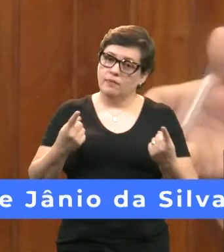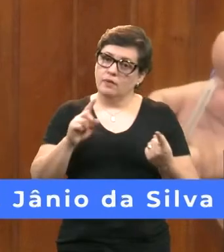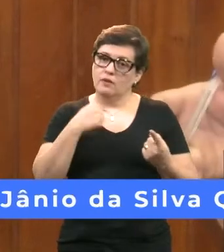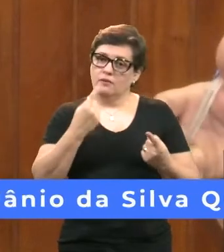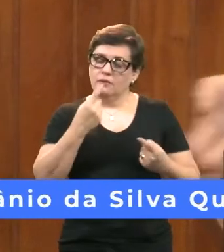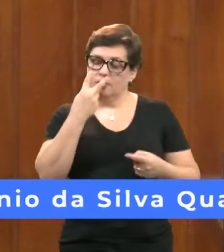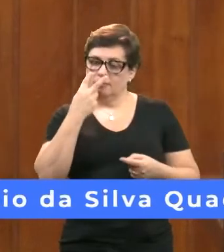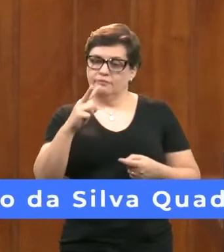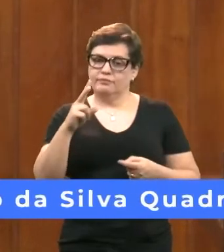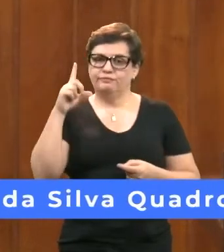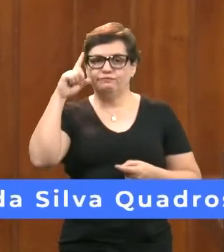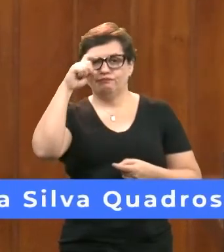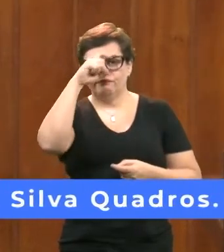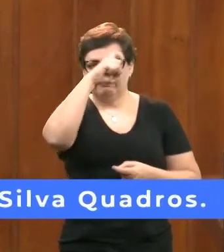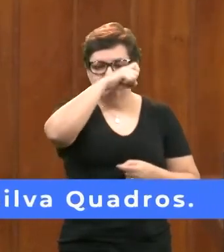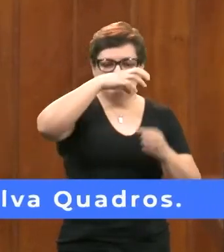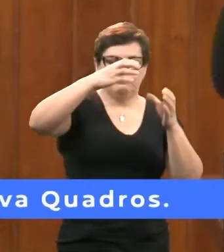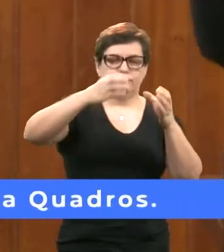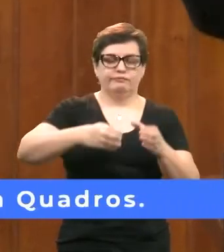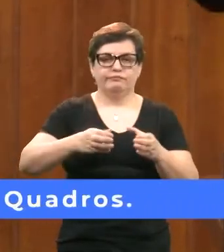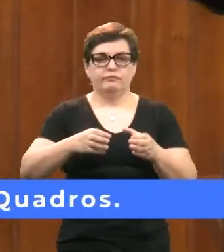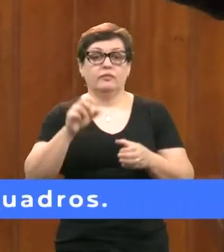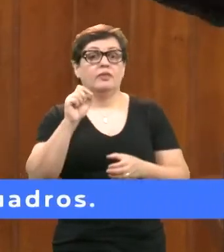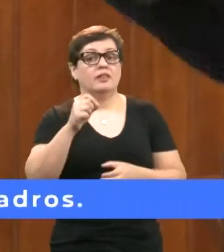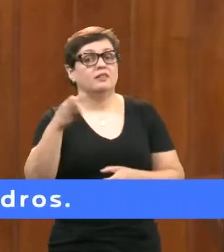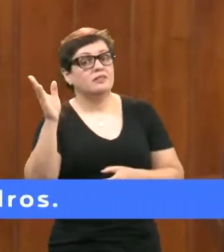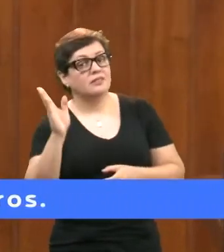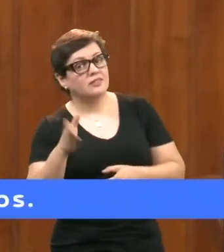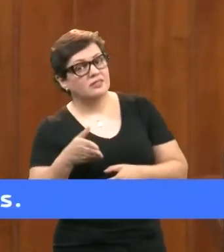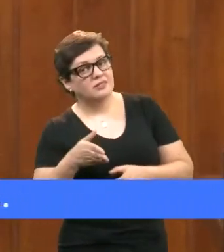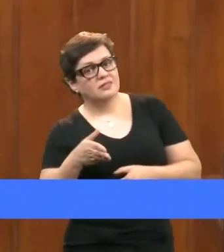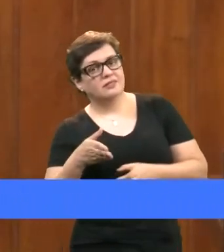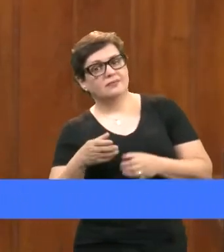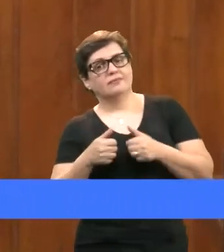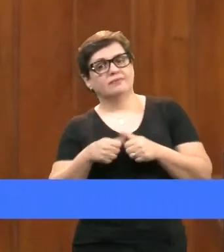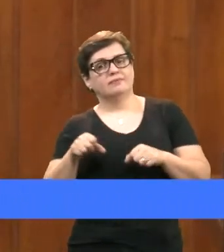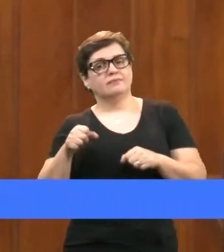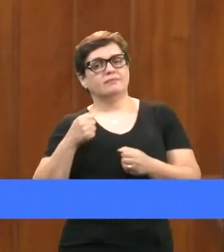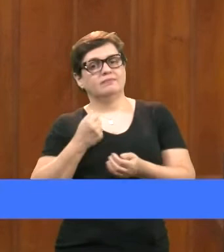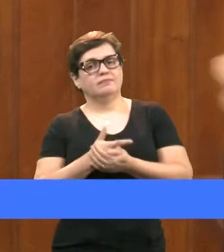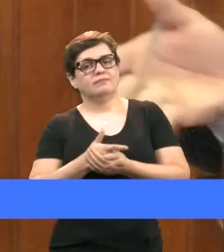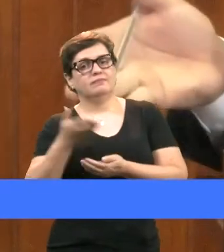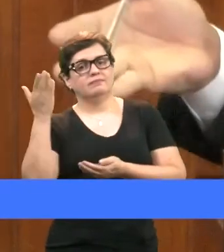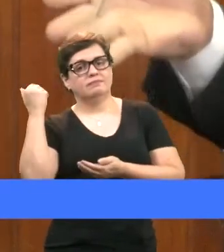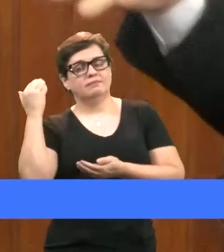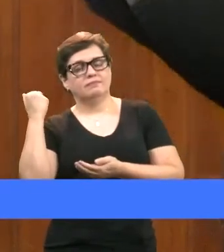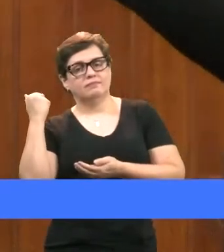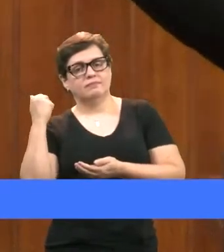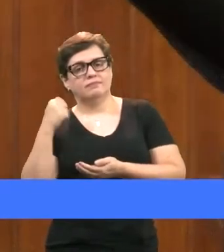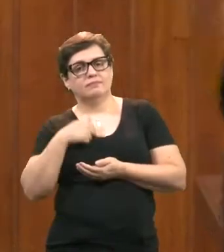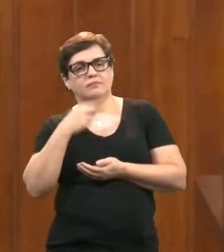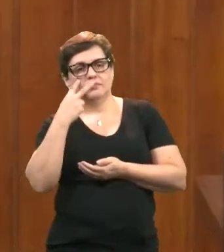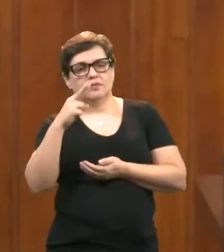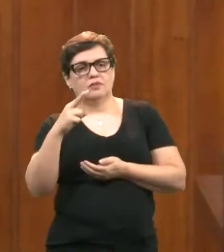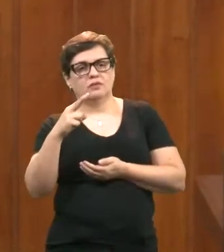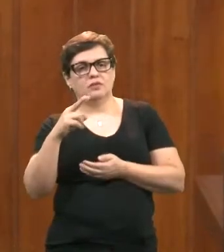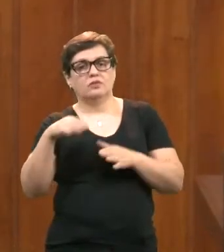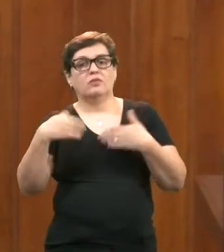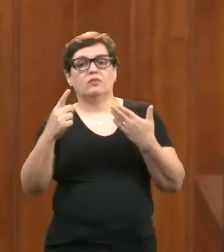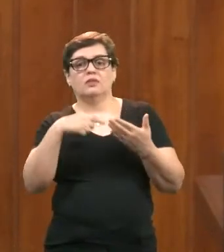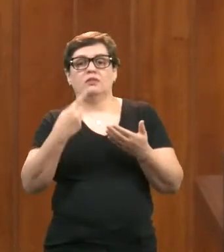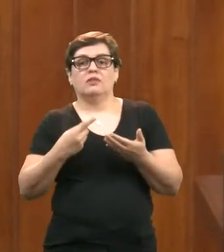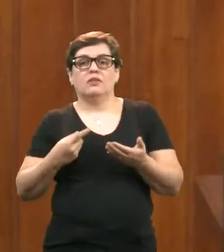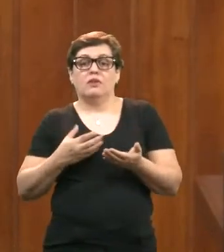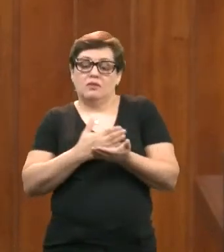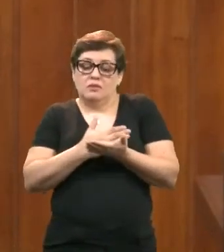vê a dificuldade de instalar as que já estão lá compradas. A que eu vejo lá, desde quando nós assumimos